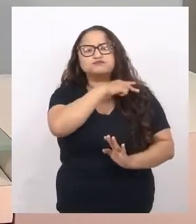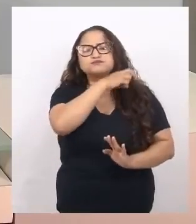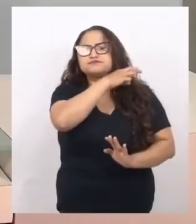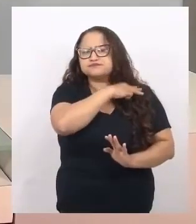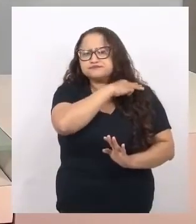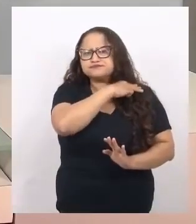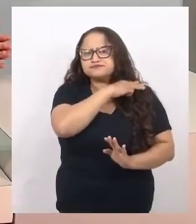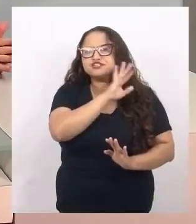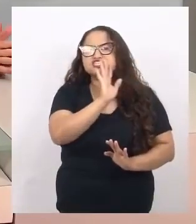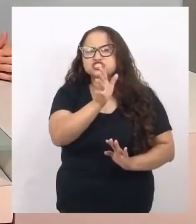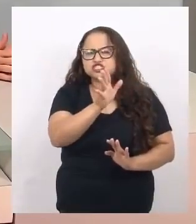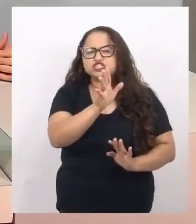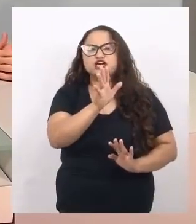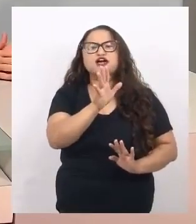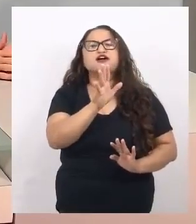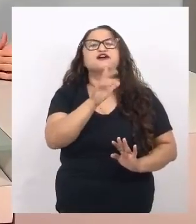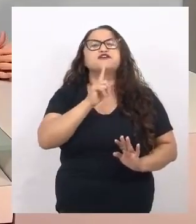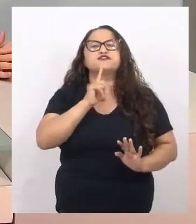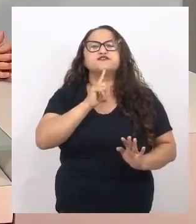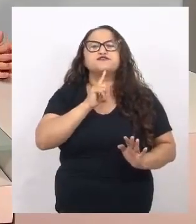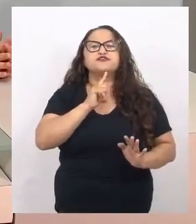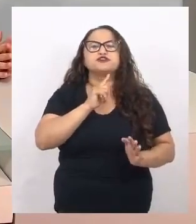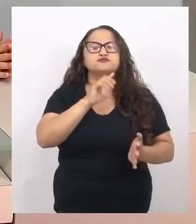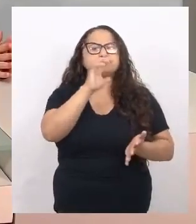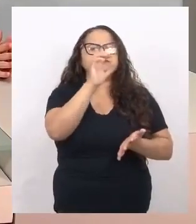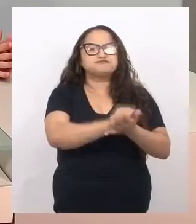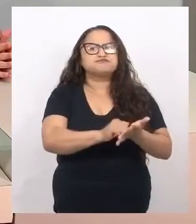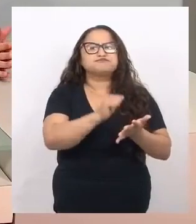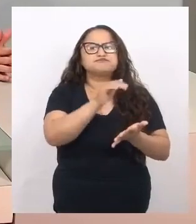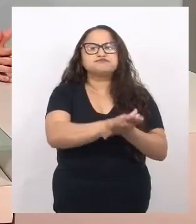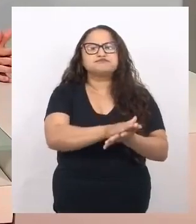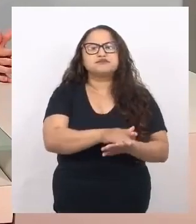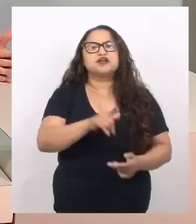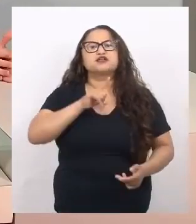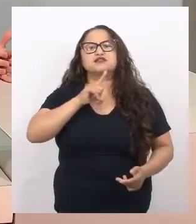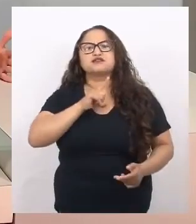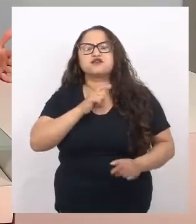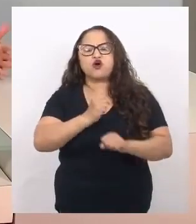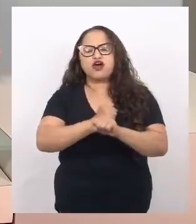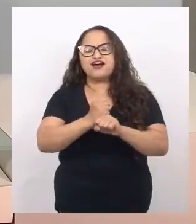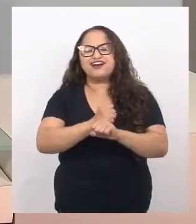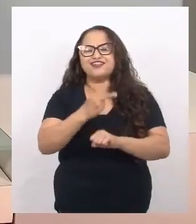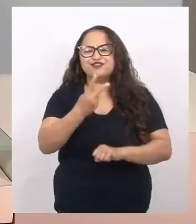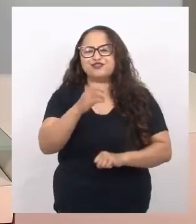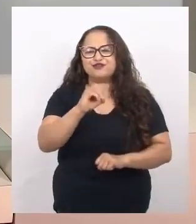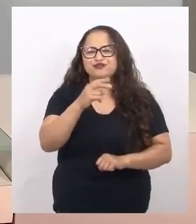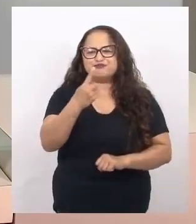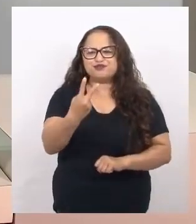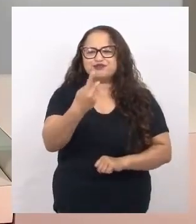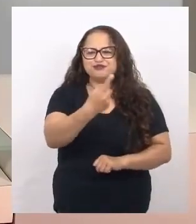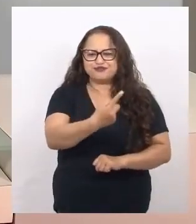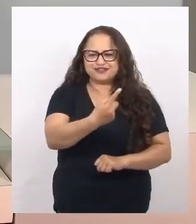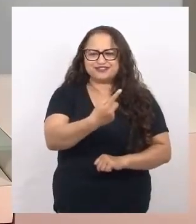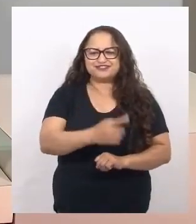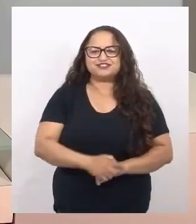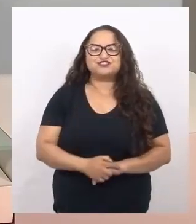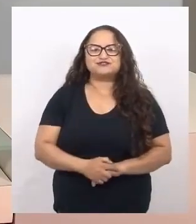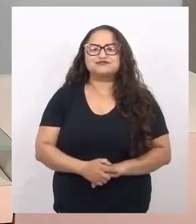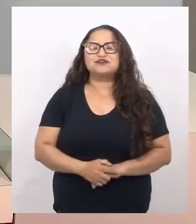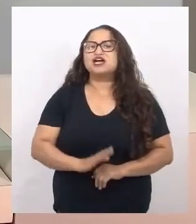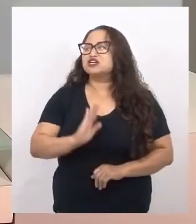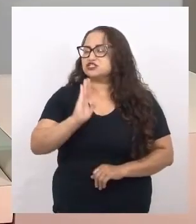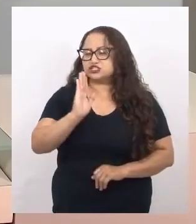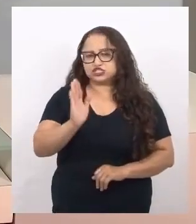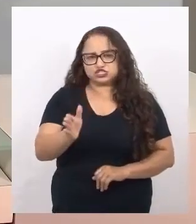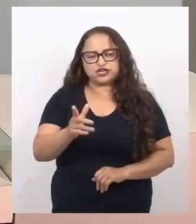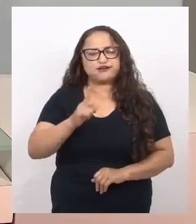É um currículo que já foi homologado lá em 2020, que 2021 todos os alunos da primeira série já